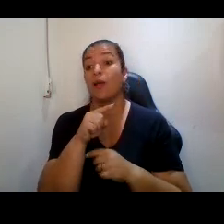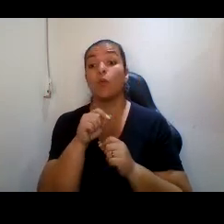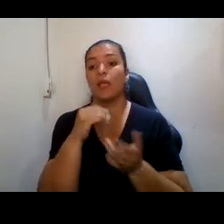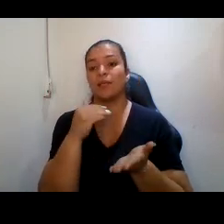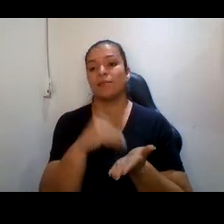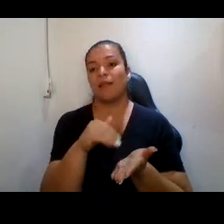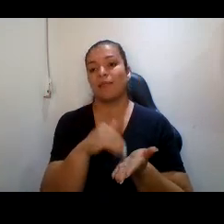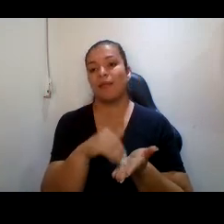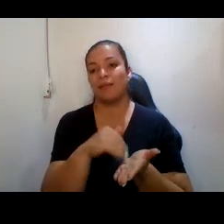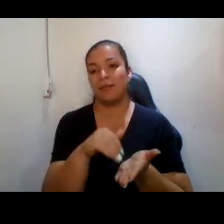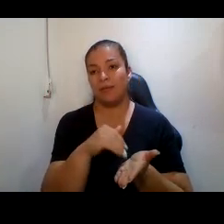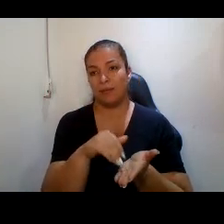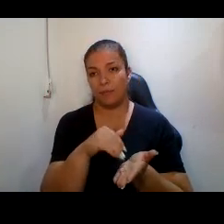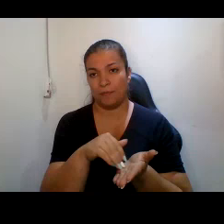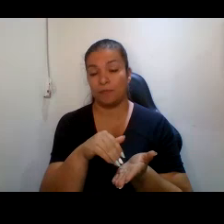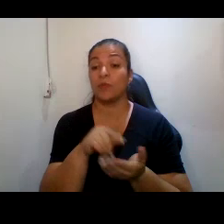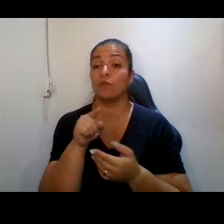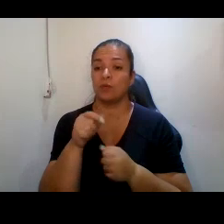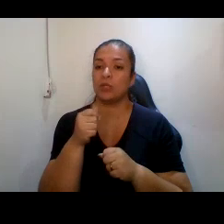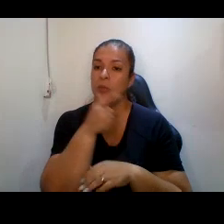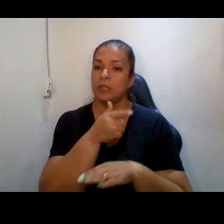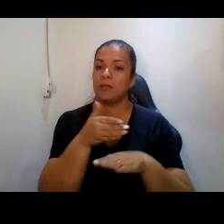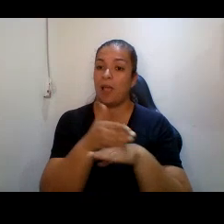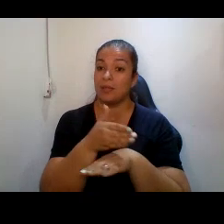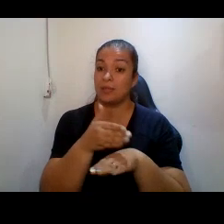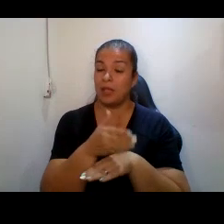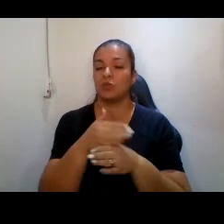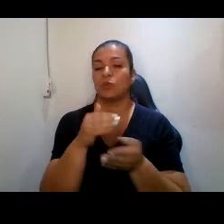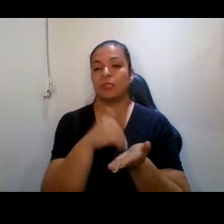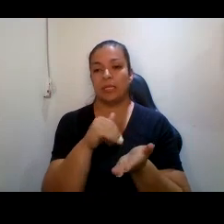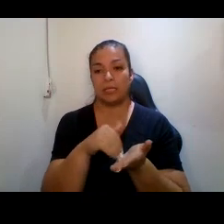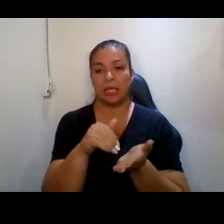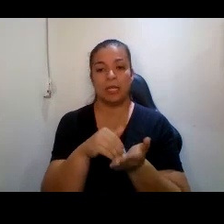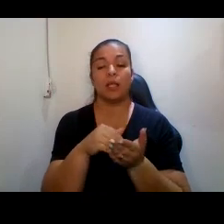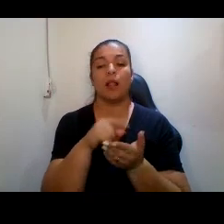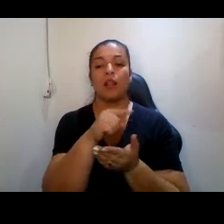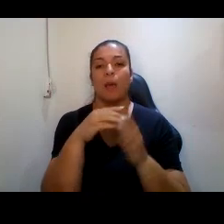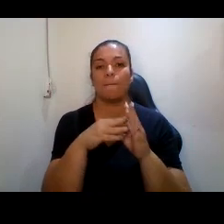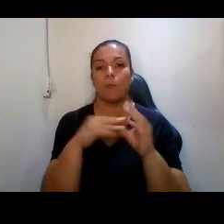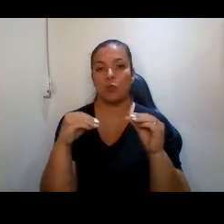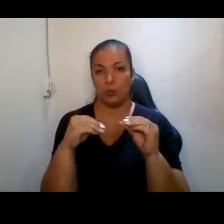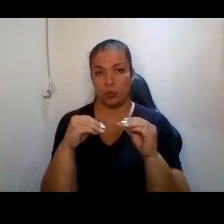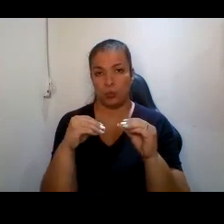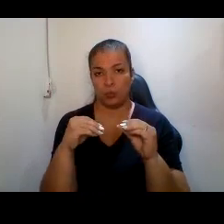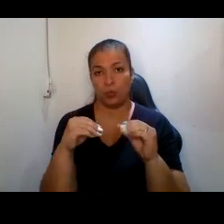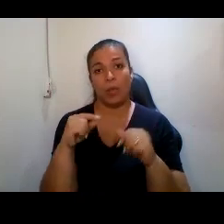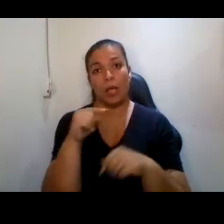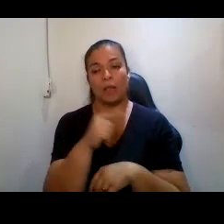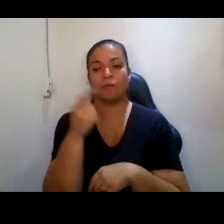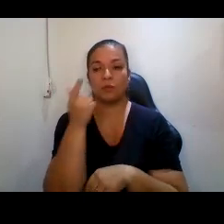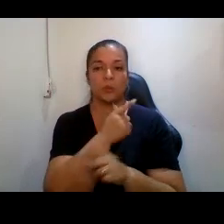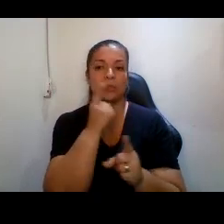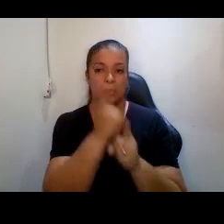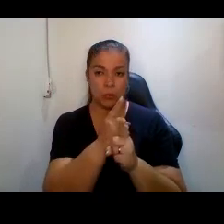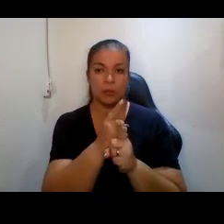tá? Você tem acesso à secretaria no Moodle, então lá você consegue encontrar.